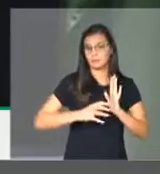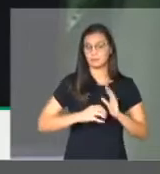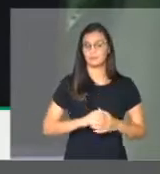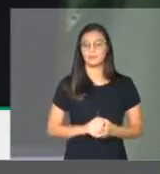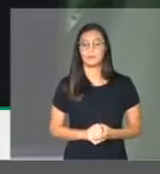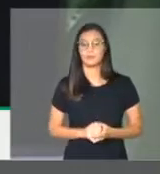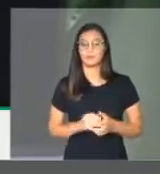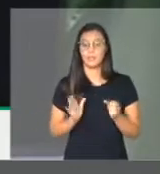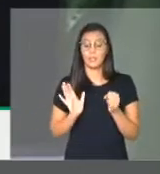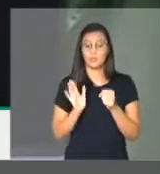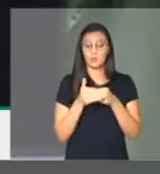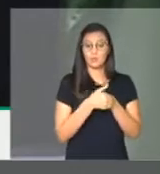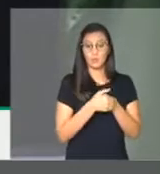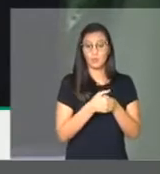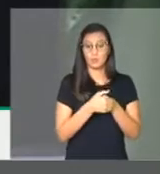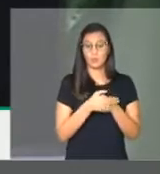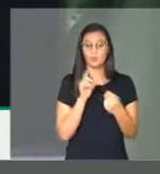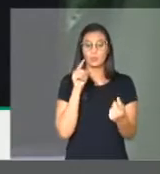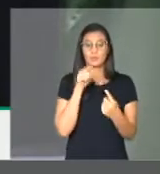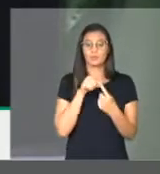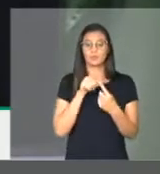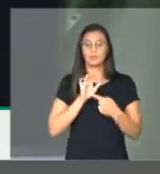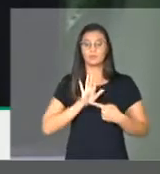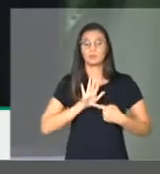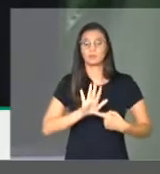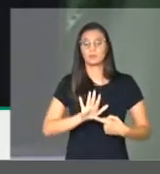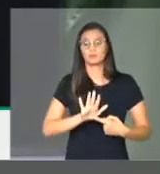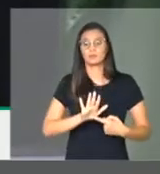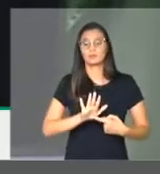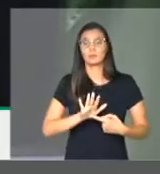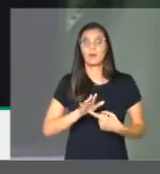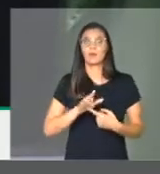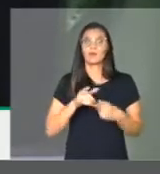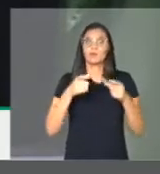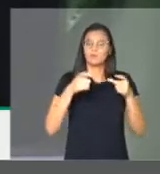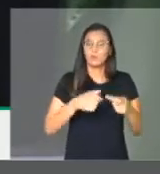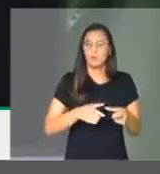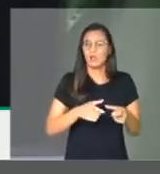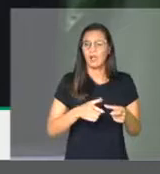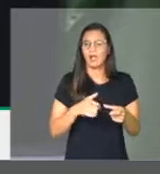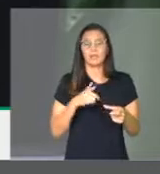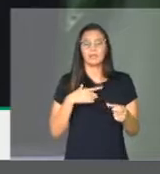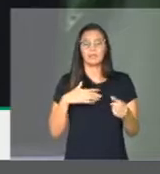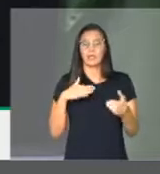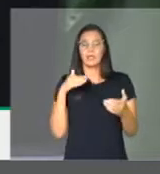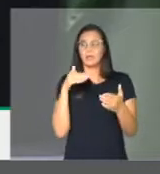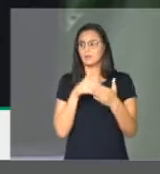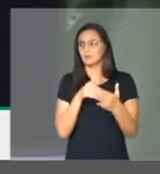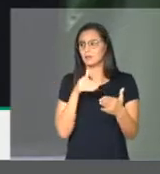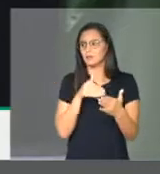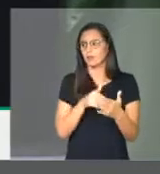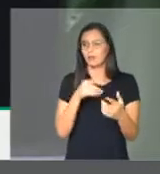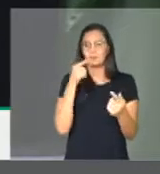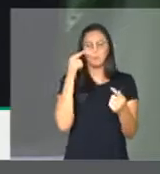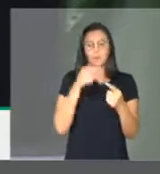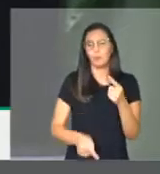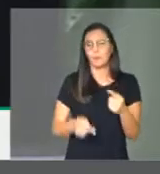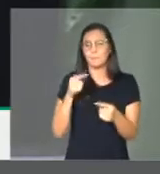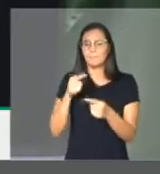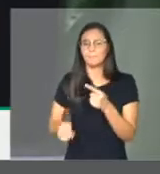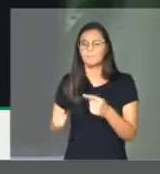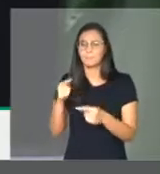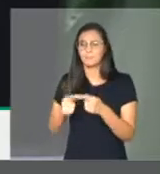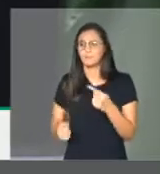a tentativa de se implantar um obscurantismo, um ambiente de verdadeira censura ao professor e às